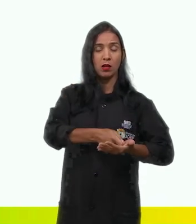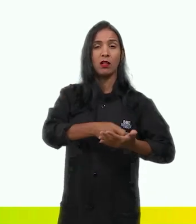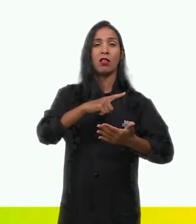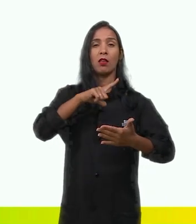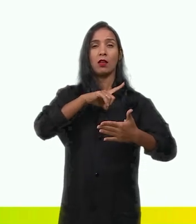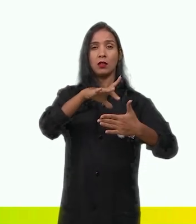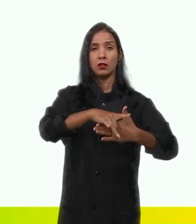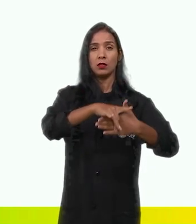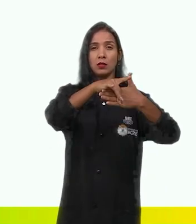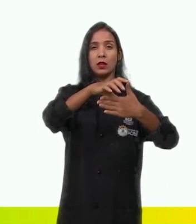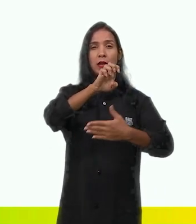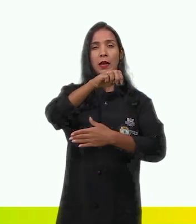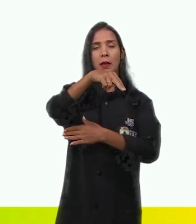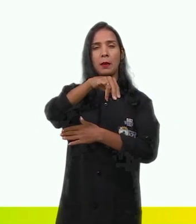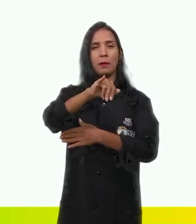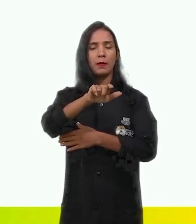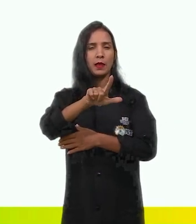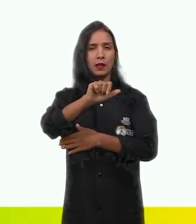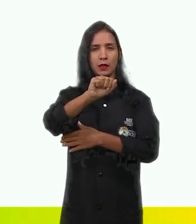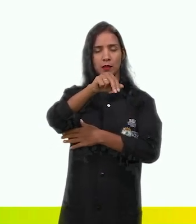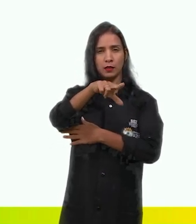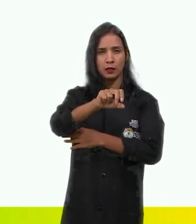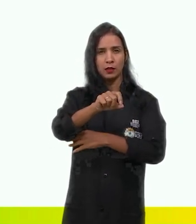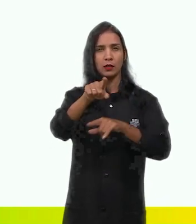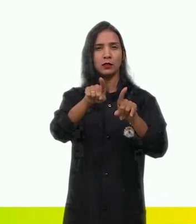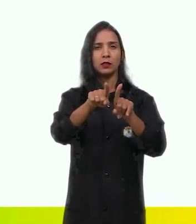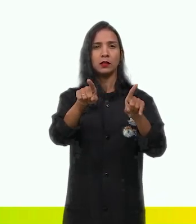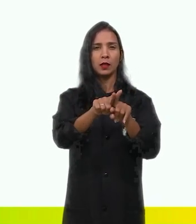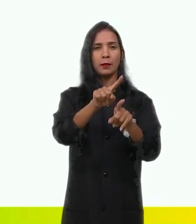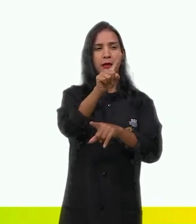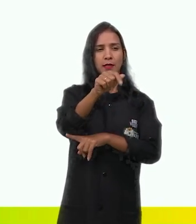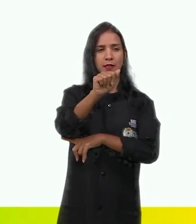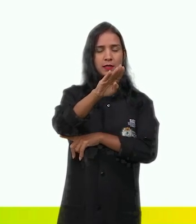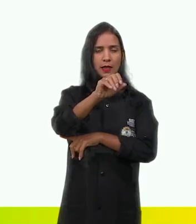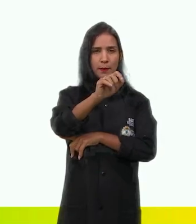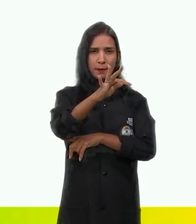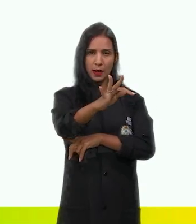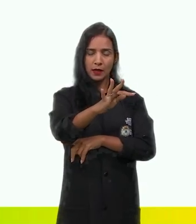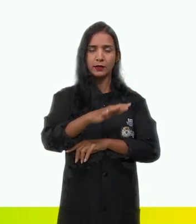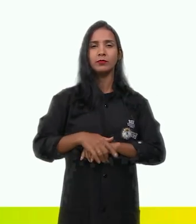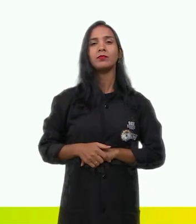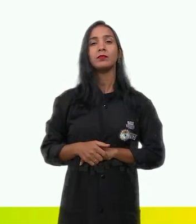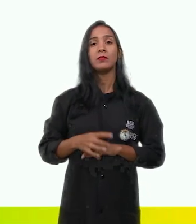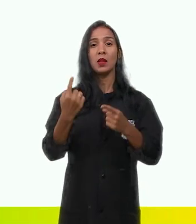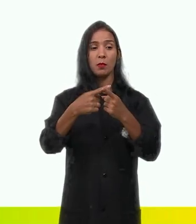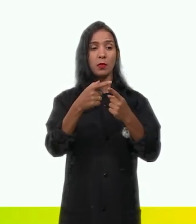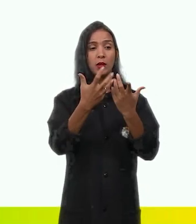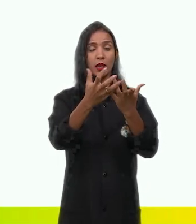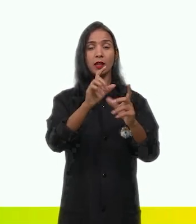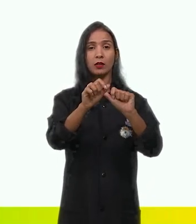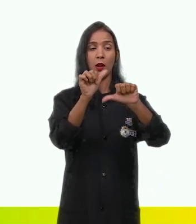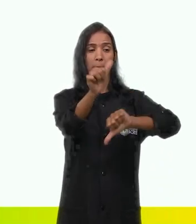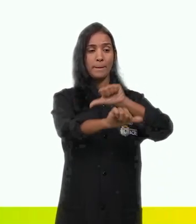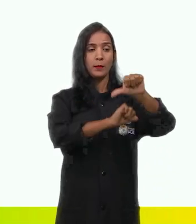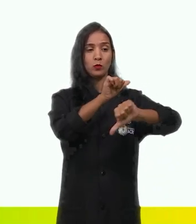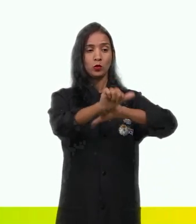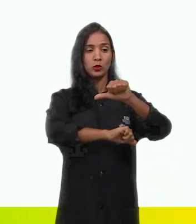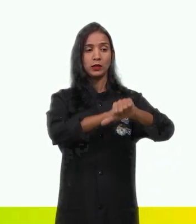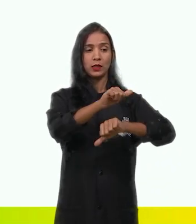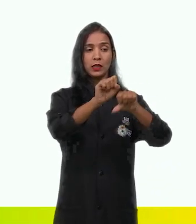Emiliano Zapata e Pancho Villa, que conquista aí a reforma agrária e justiça social no México naquele